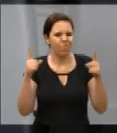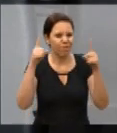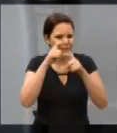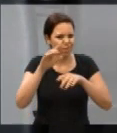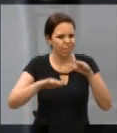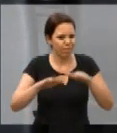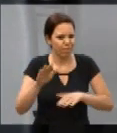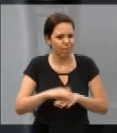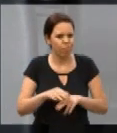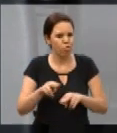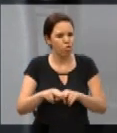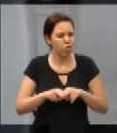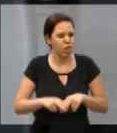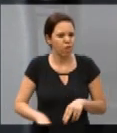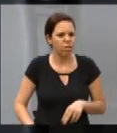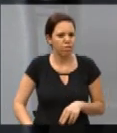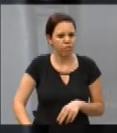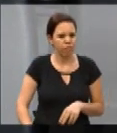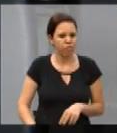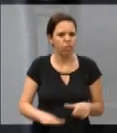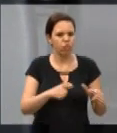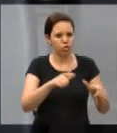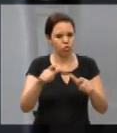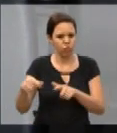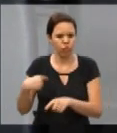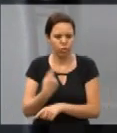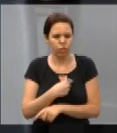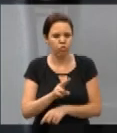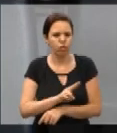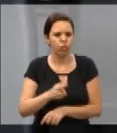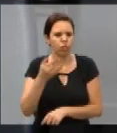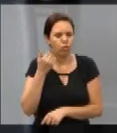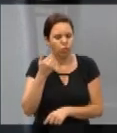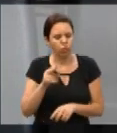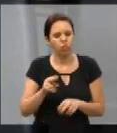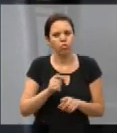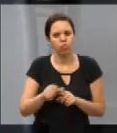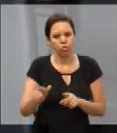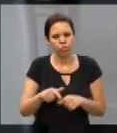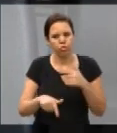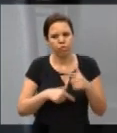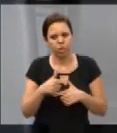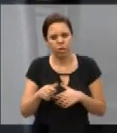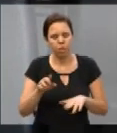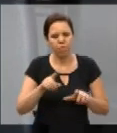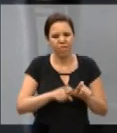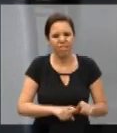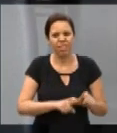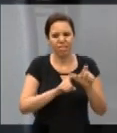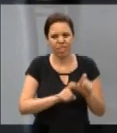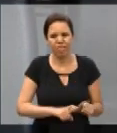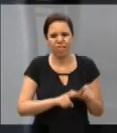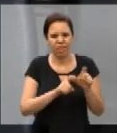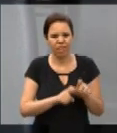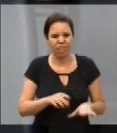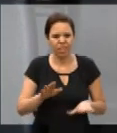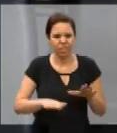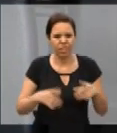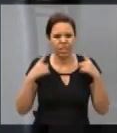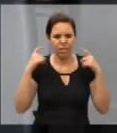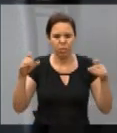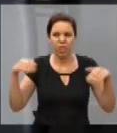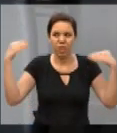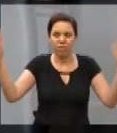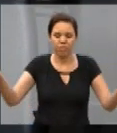difícil. Por conta dessa coisa de locação mesmo, de você trabalhar, depender de barulho